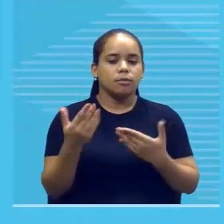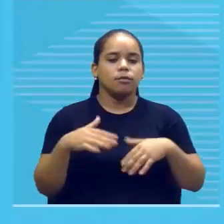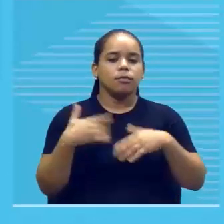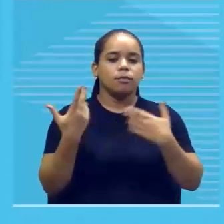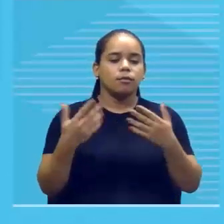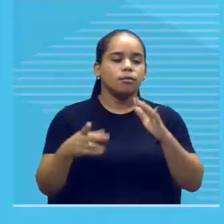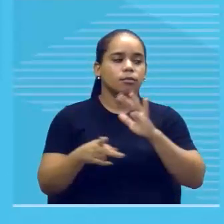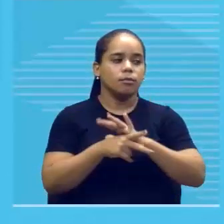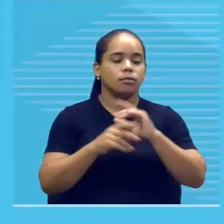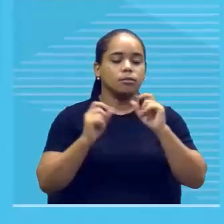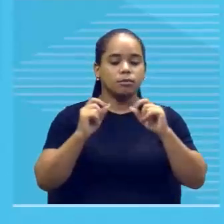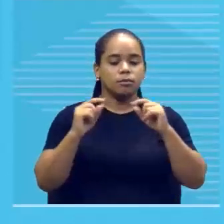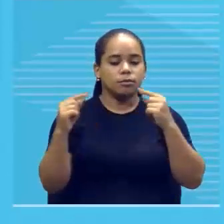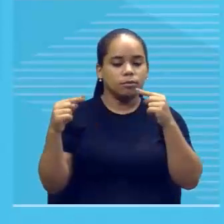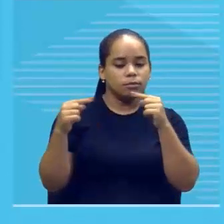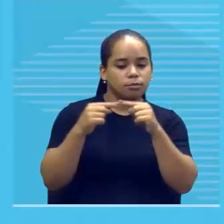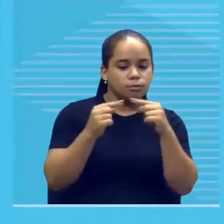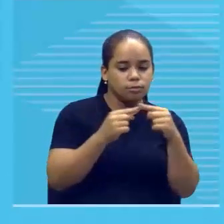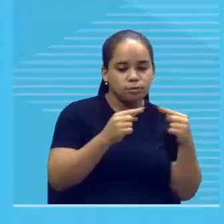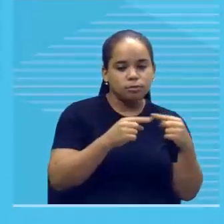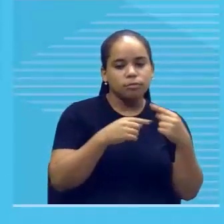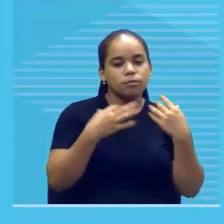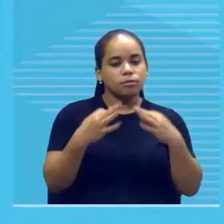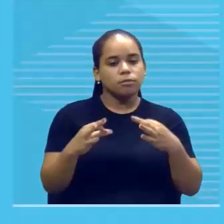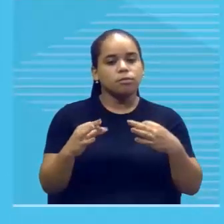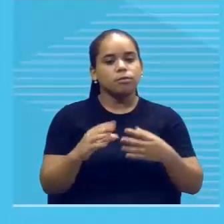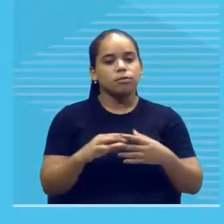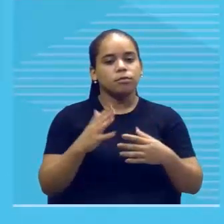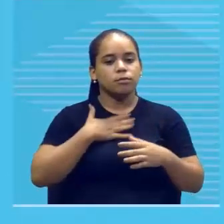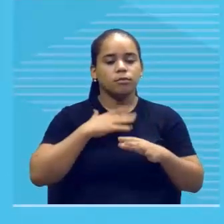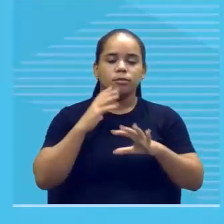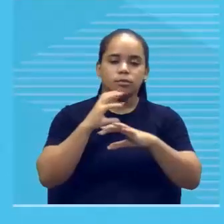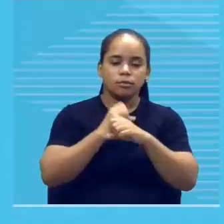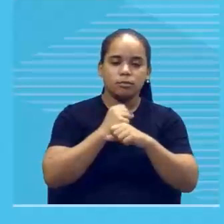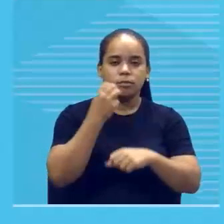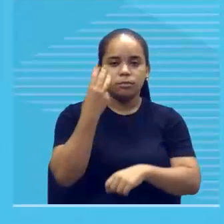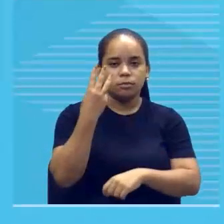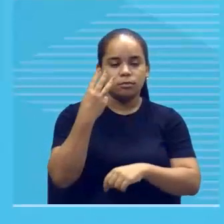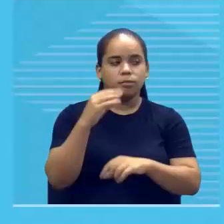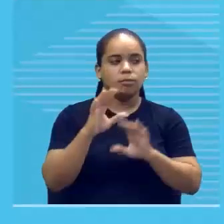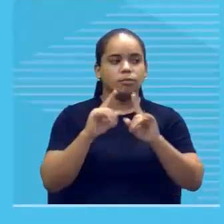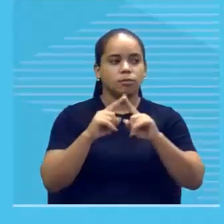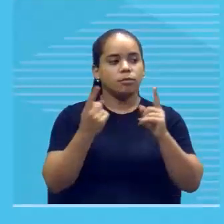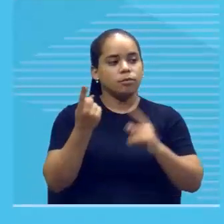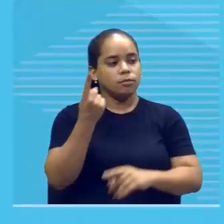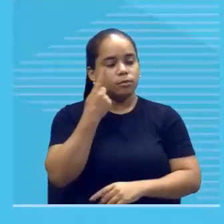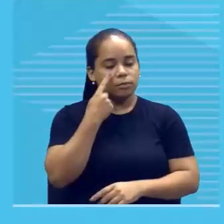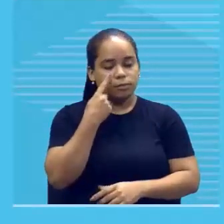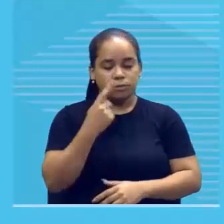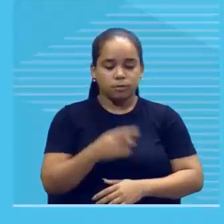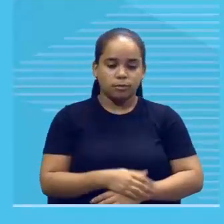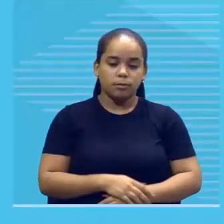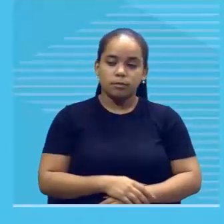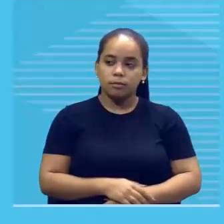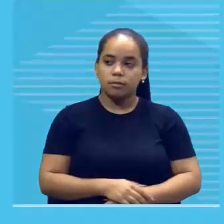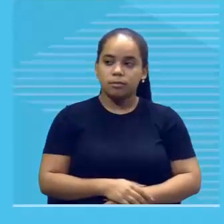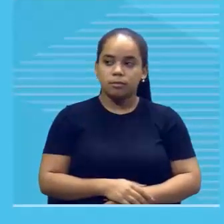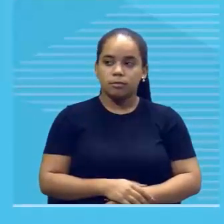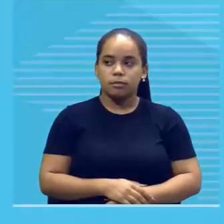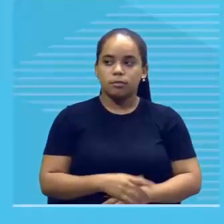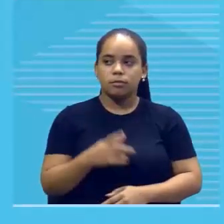as grandezas que eu estou é identificando na minha conta que foi três mas vamos verificar homem funcionários